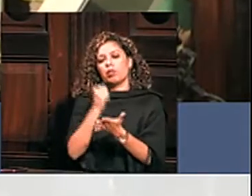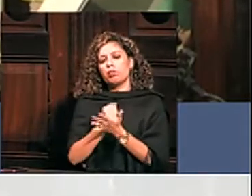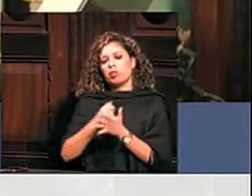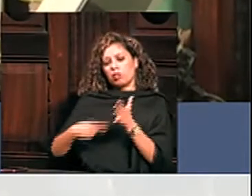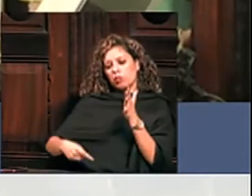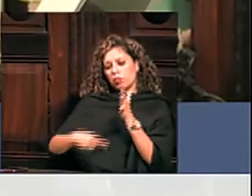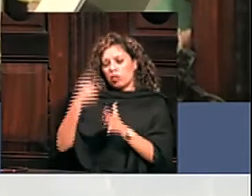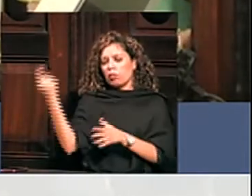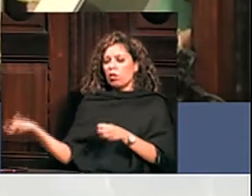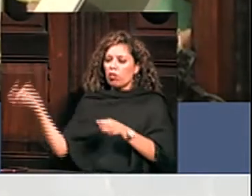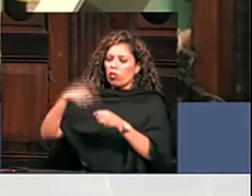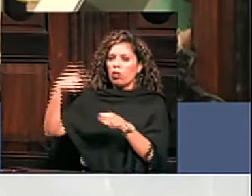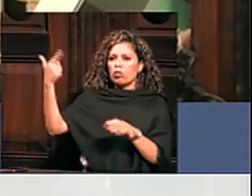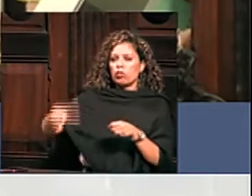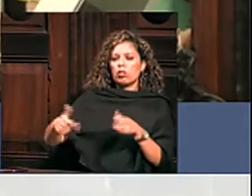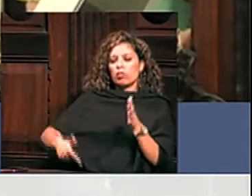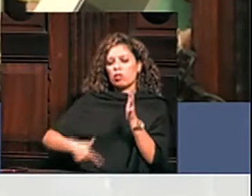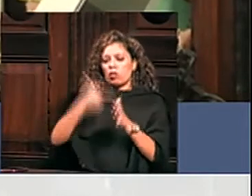segunda discussão.